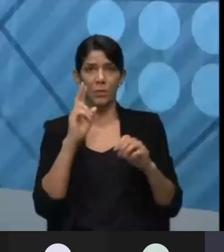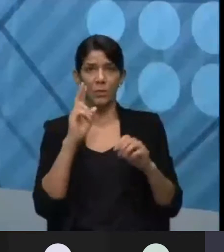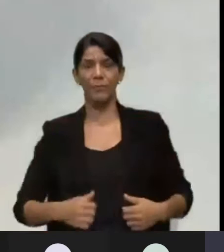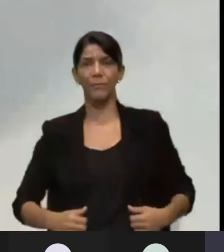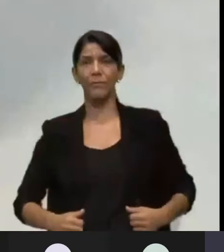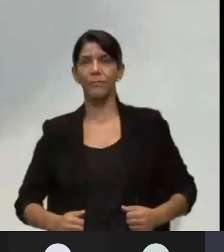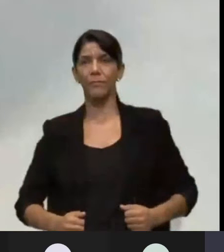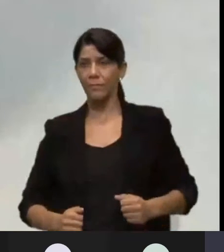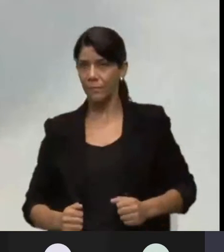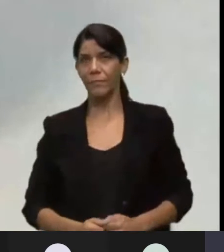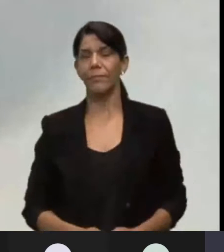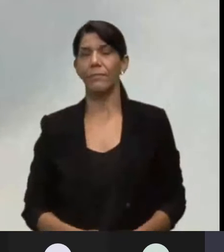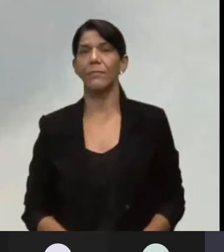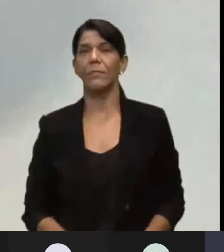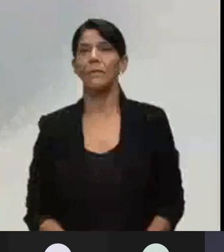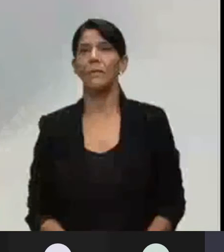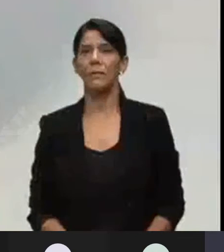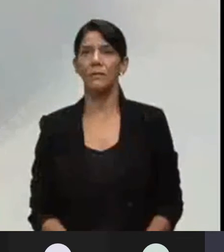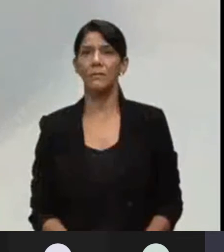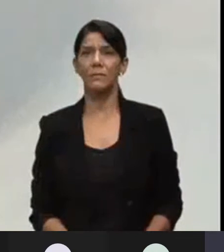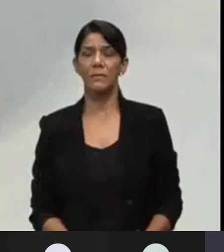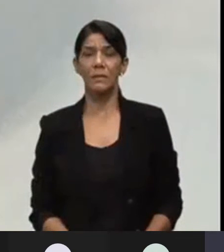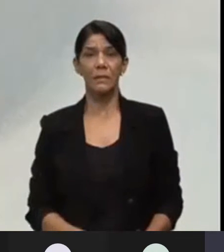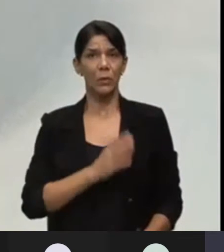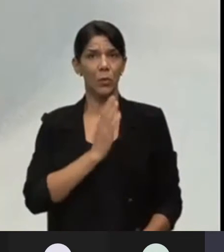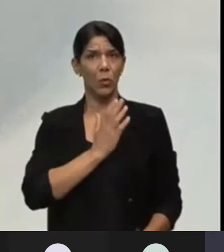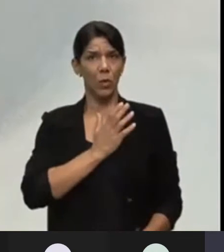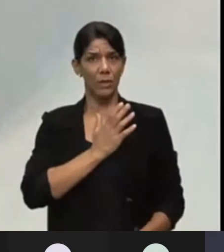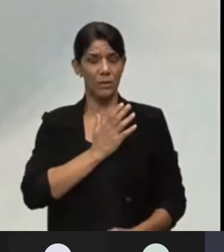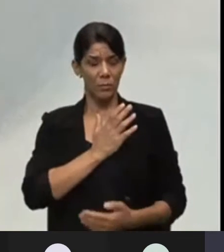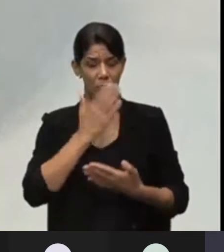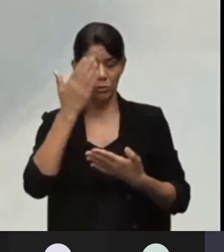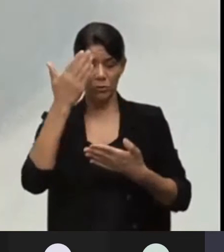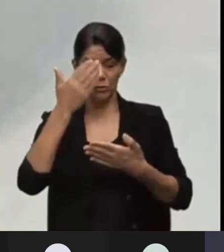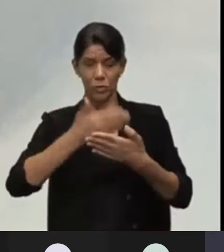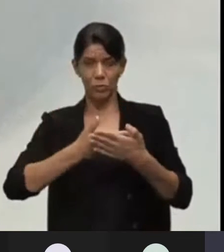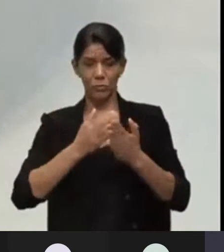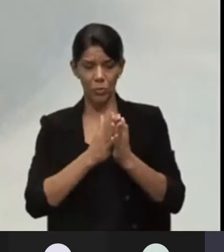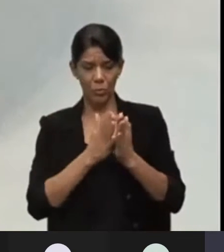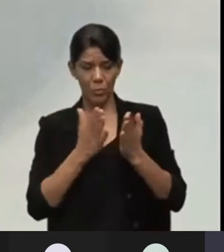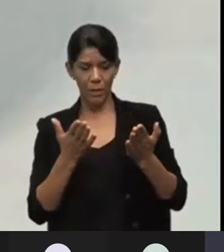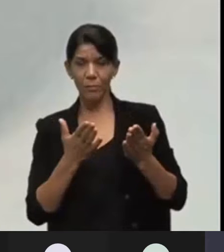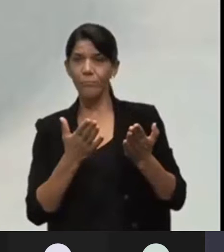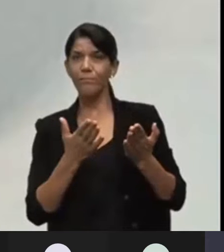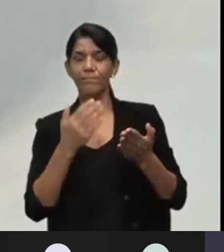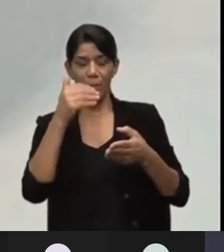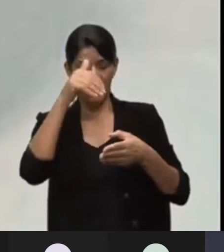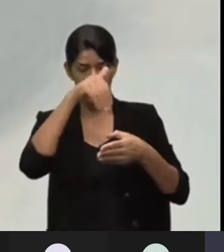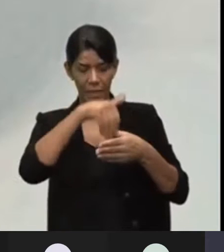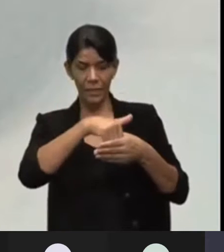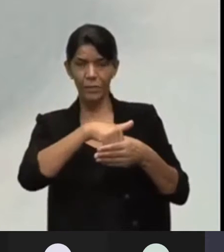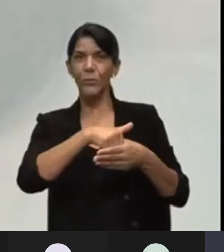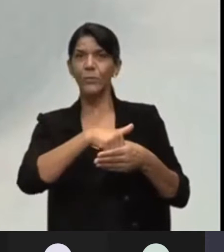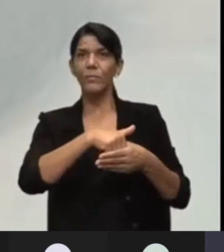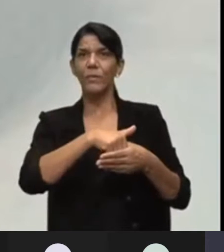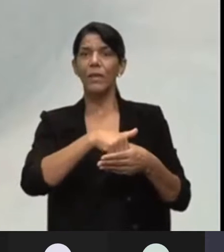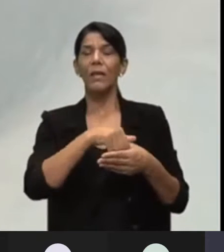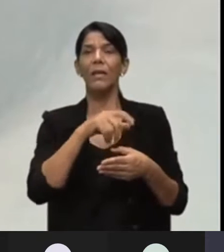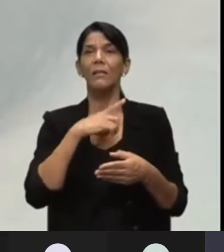lá, então. Então, aí o coração aberto, nós temos então, né, a anatomia interna do